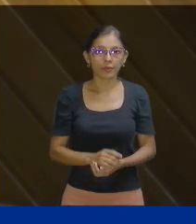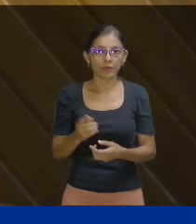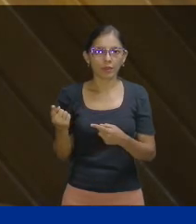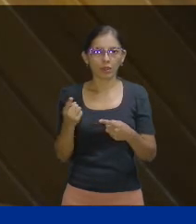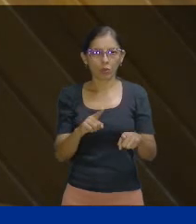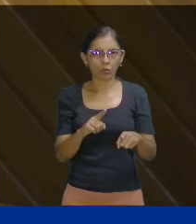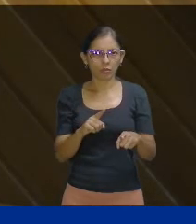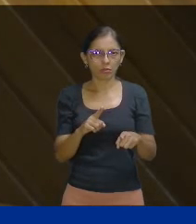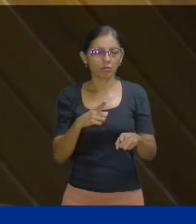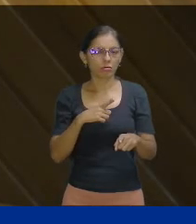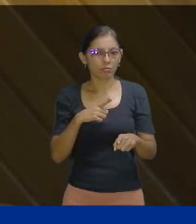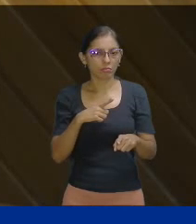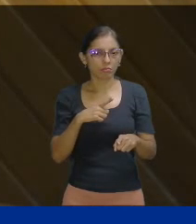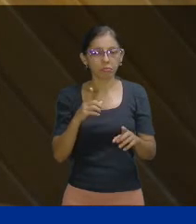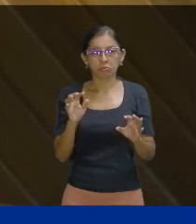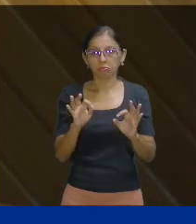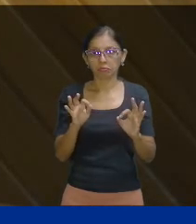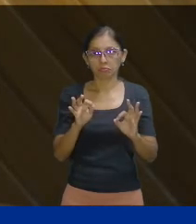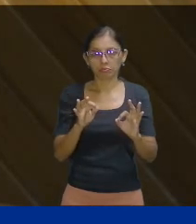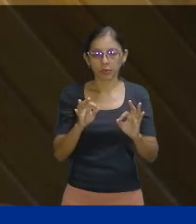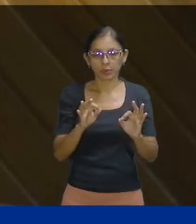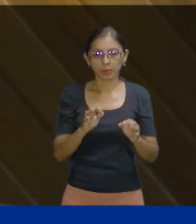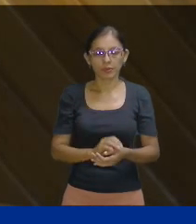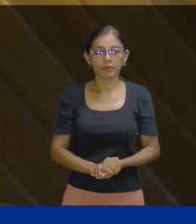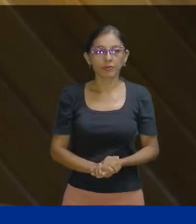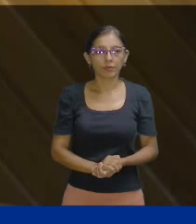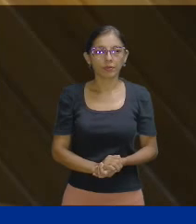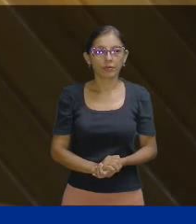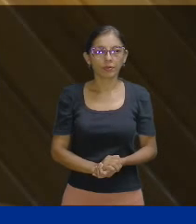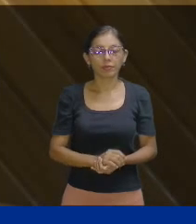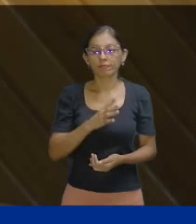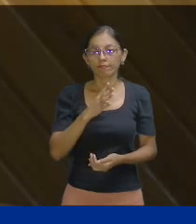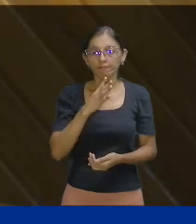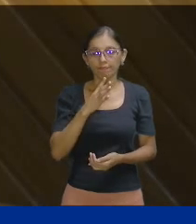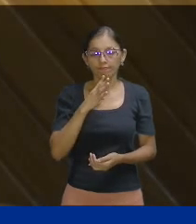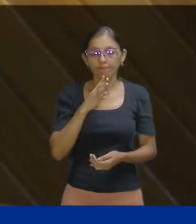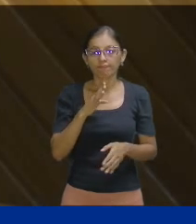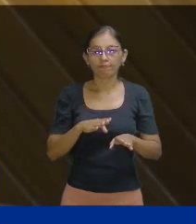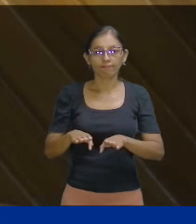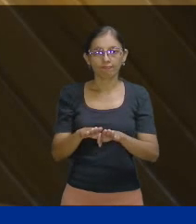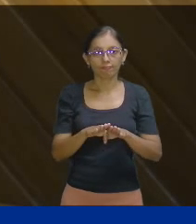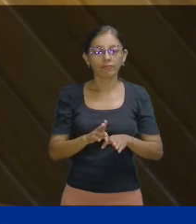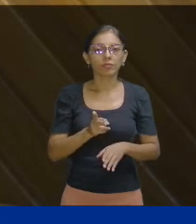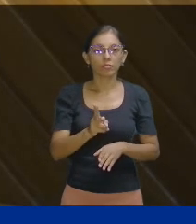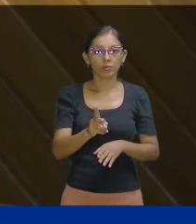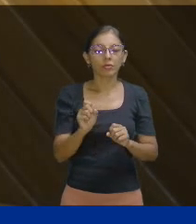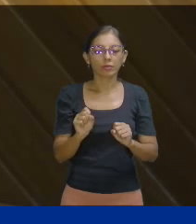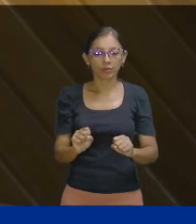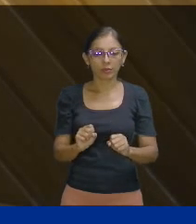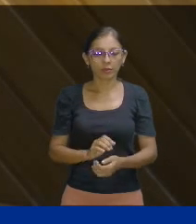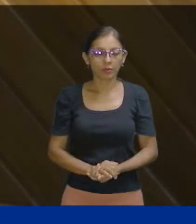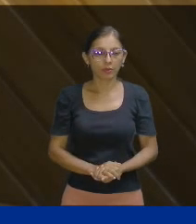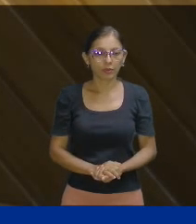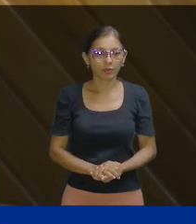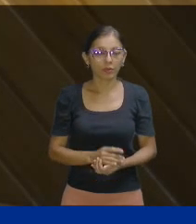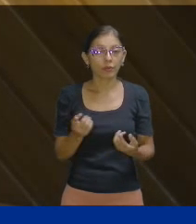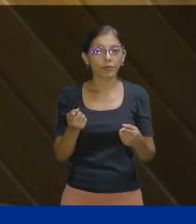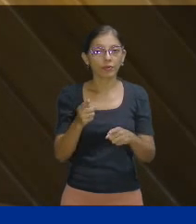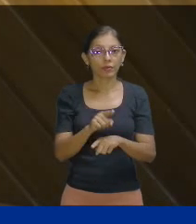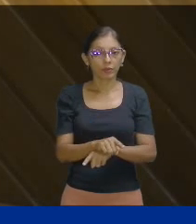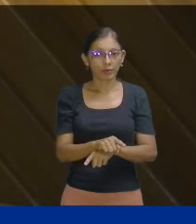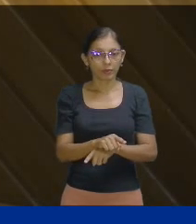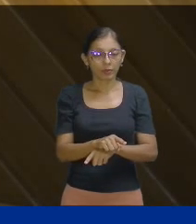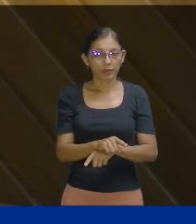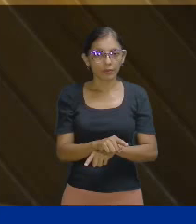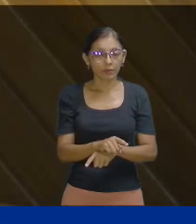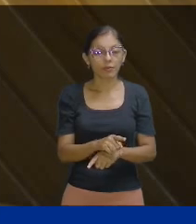objeção? Nenhuma. Está conhecida a unanimidade. Vossa Excelência pode prosseguir. A controvérsia consiste na validade